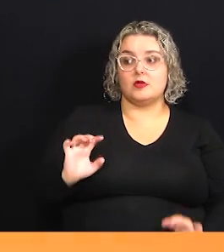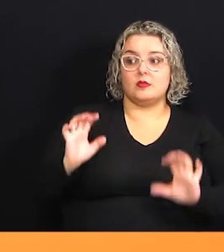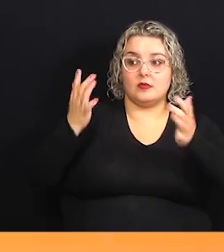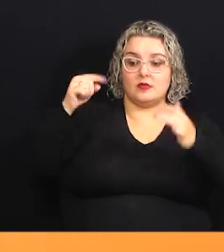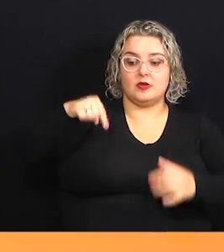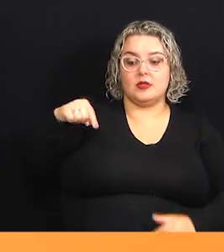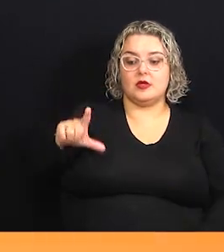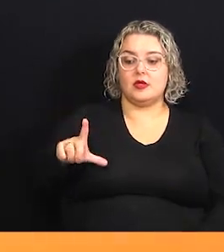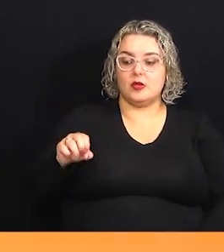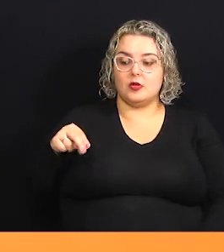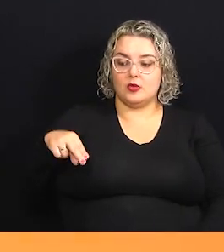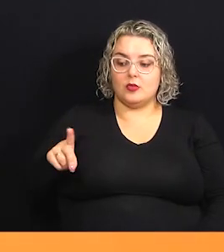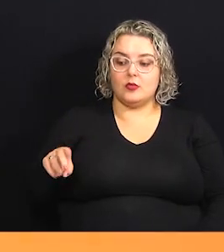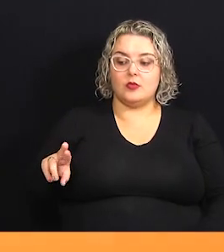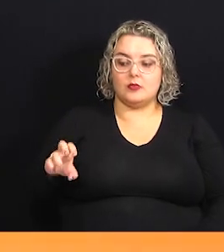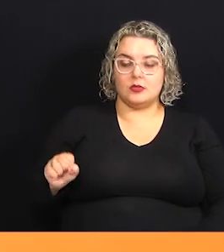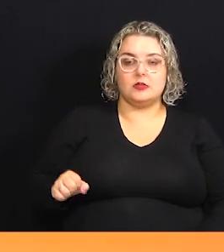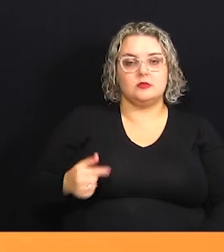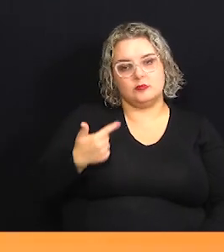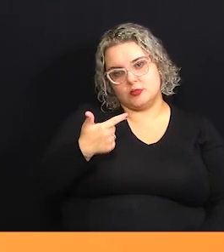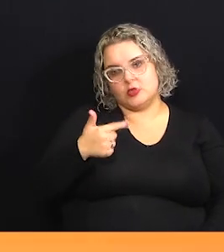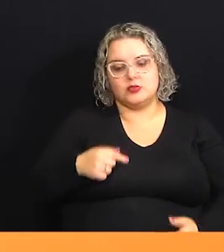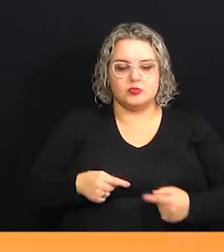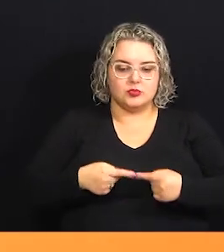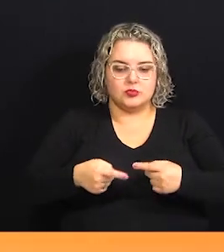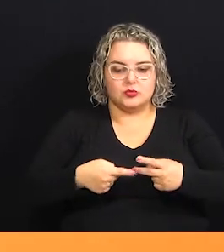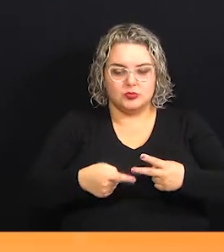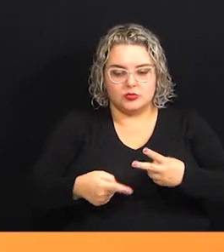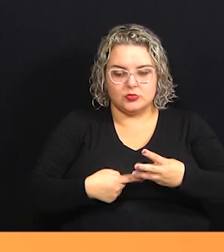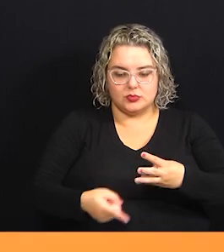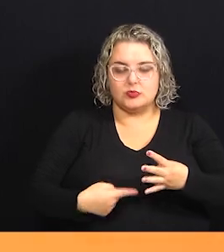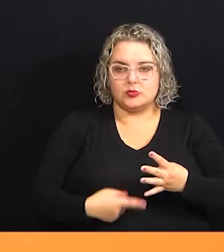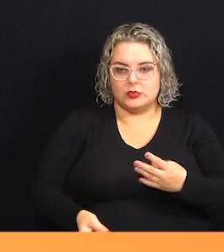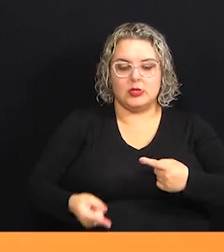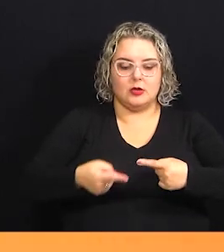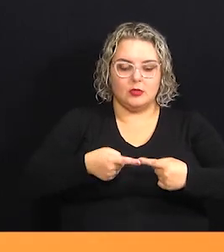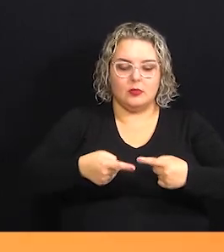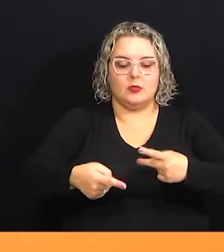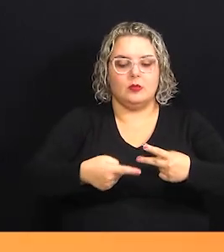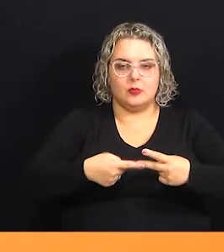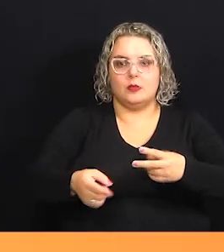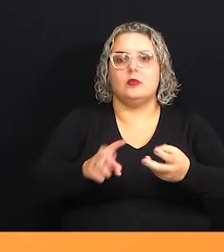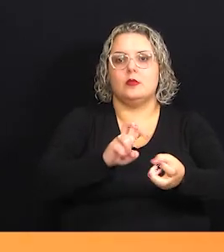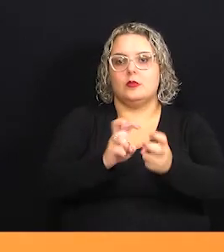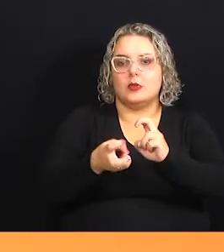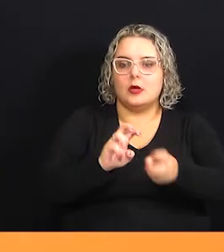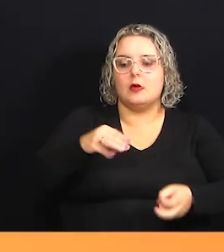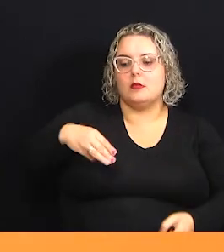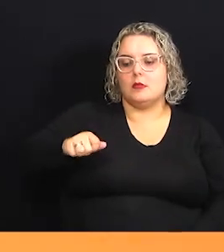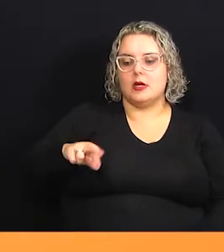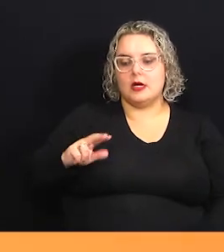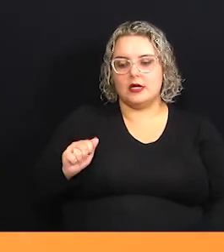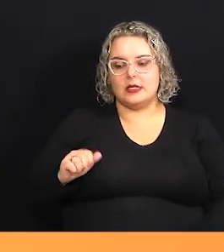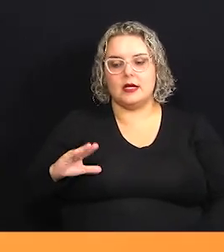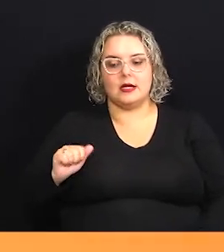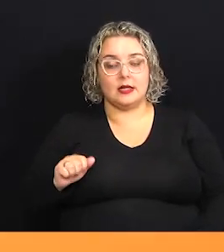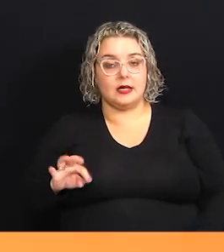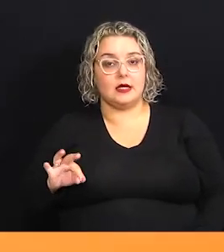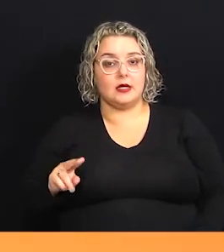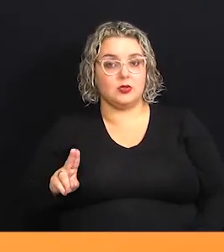Londres, há 2 semanas, em que a gente trouxe um evento com capoeira, maracatu,